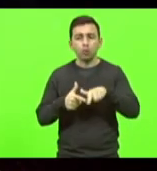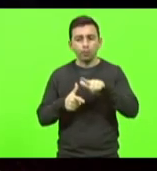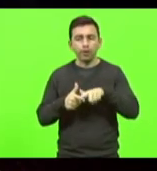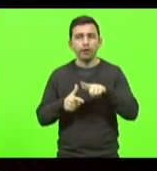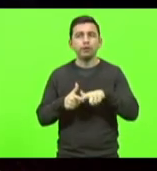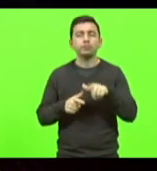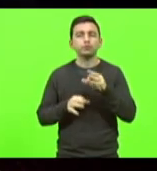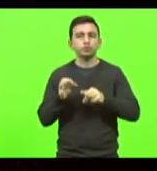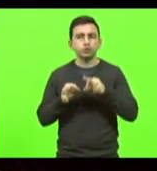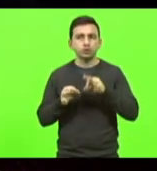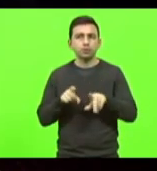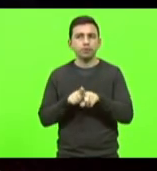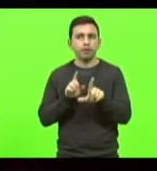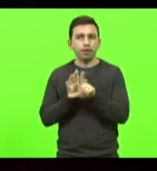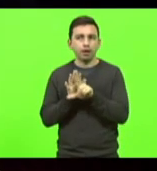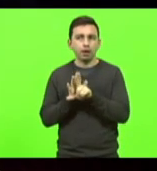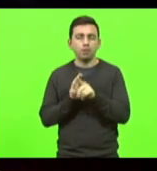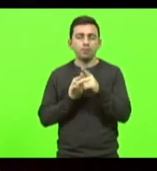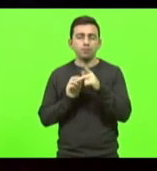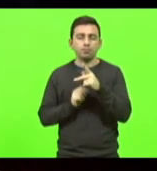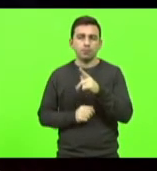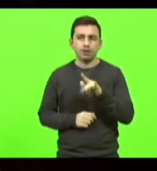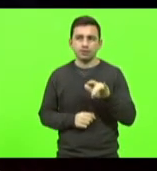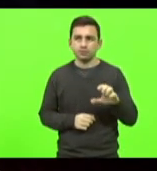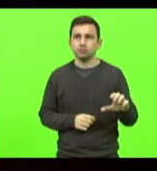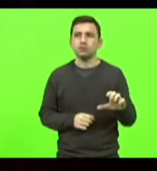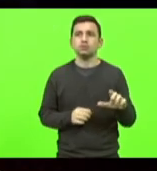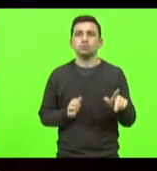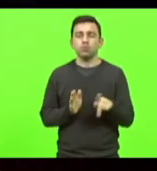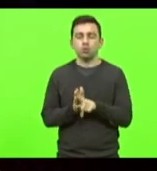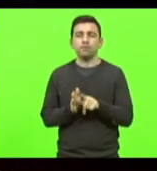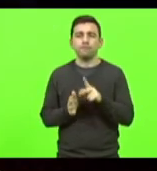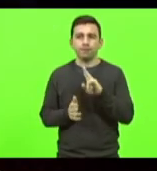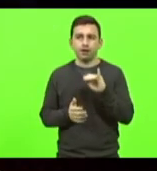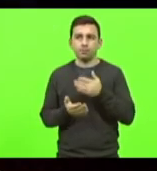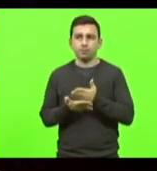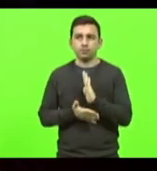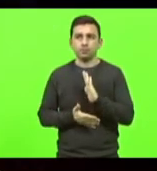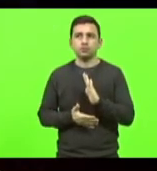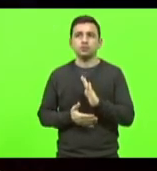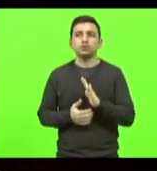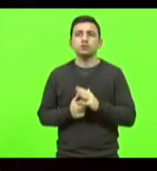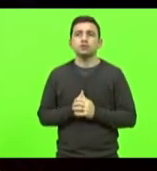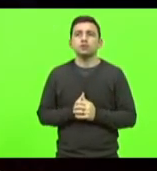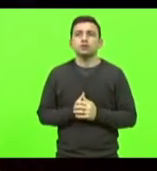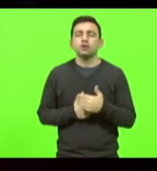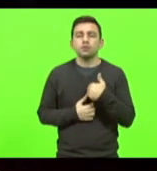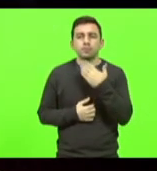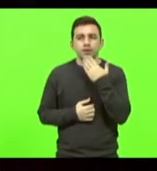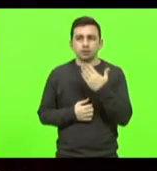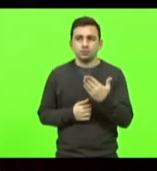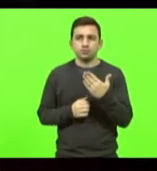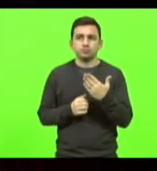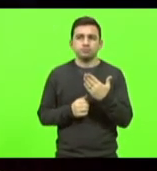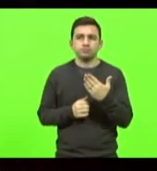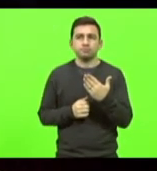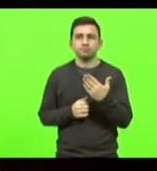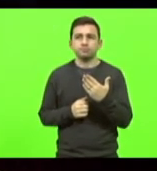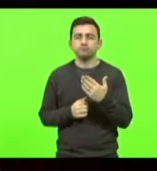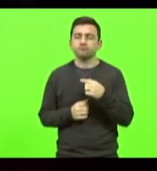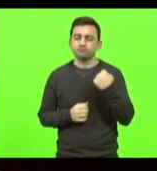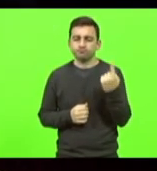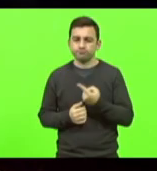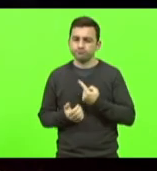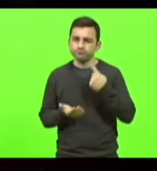ao PLC queremos aprovar através do subsídio Global eu peço aqui com o nosso